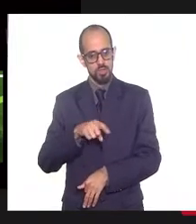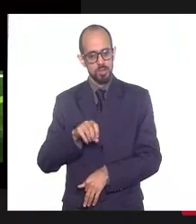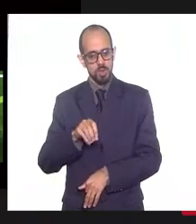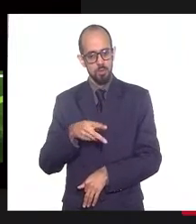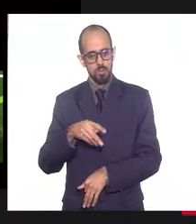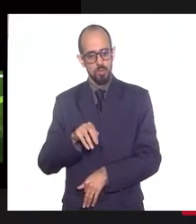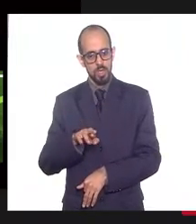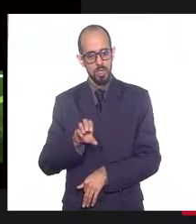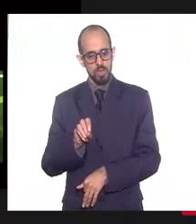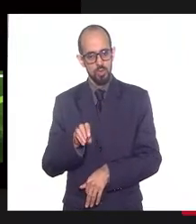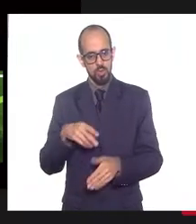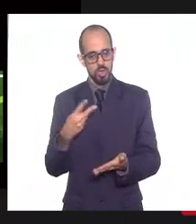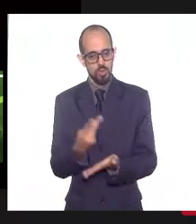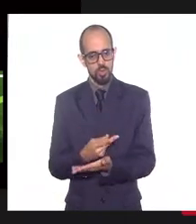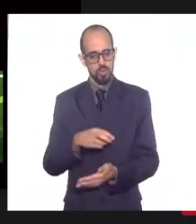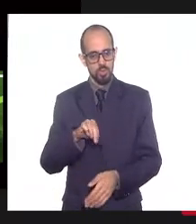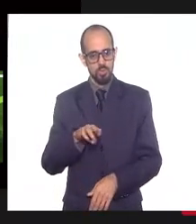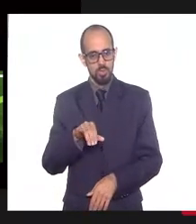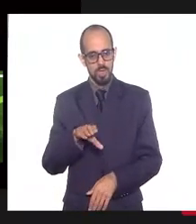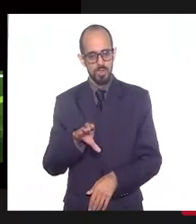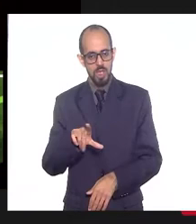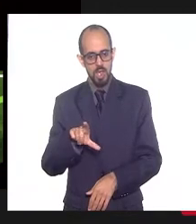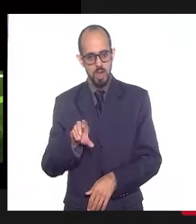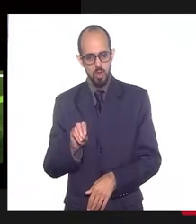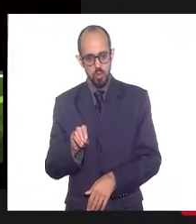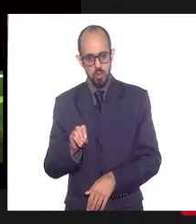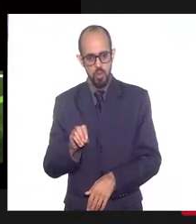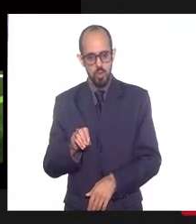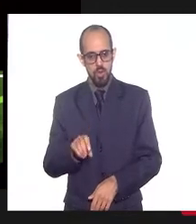o pai Marcelo, estivemos com o pai,